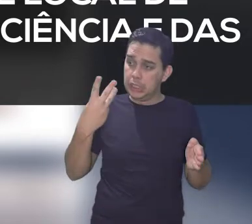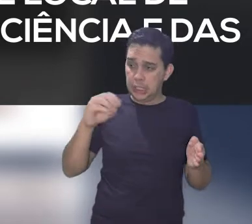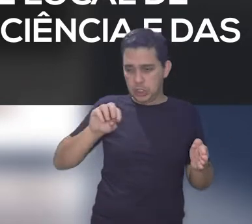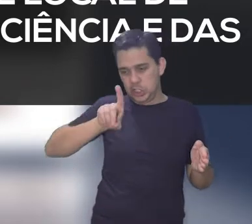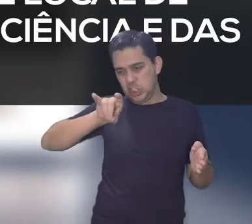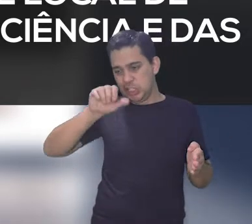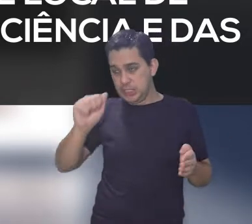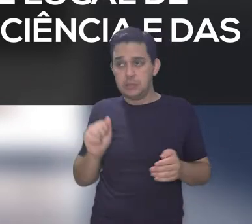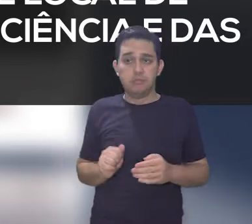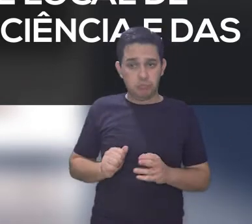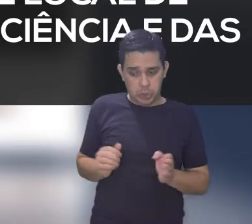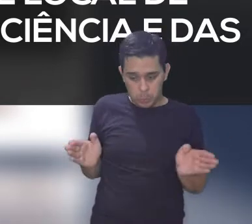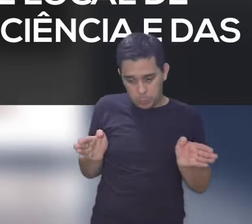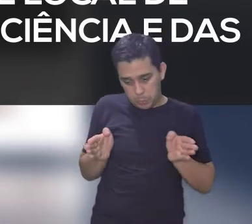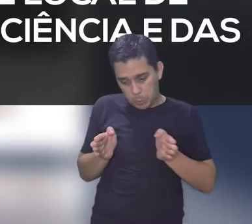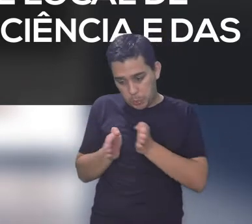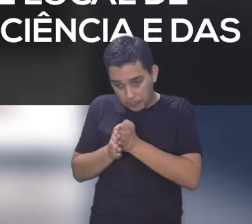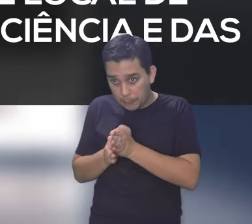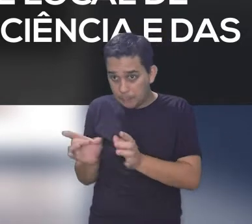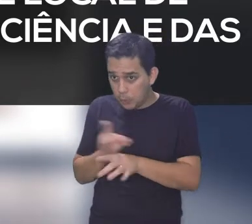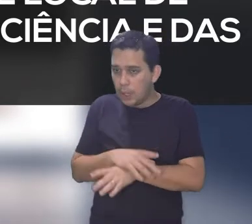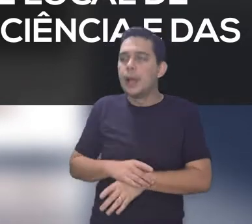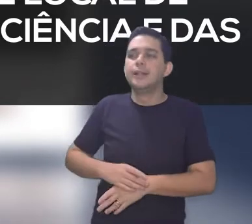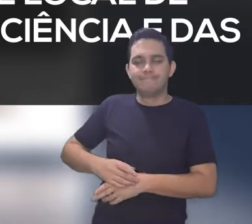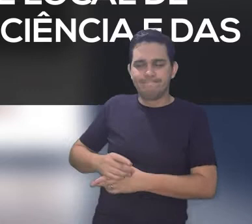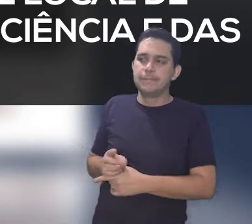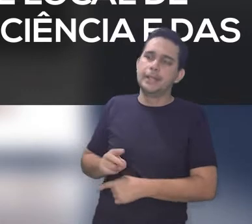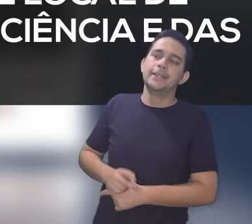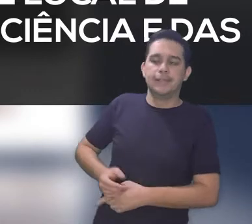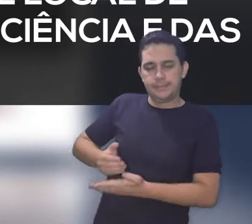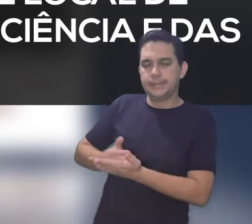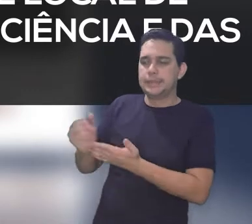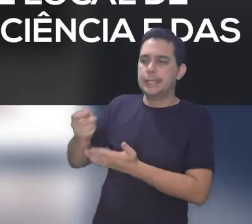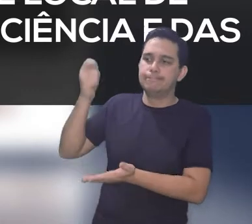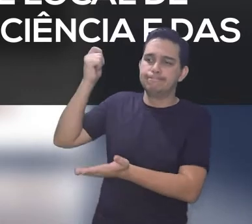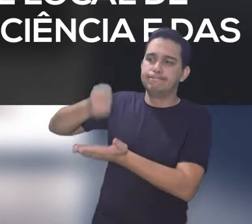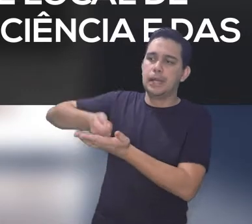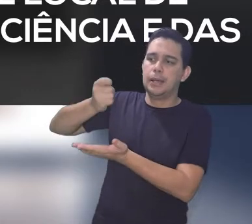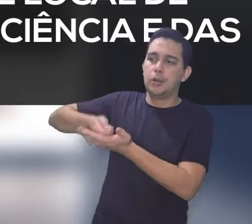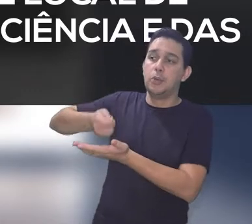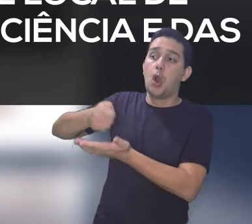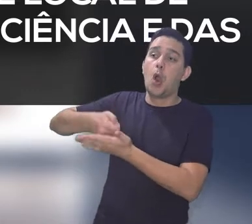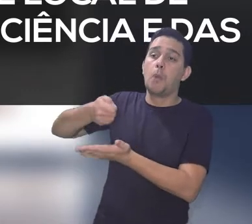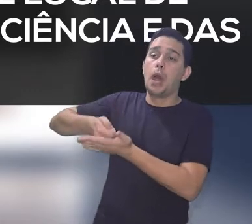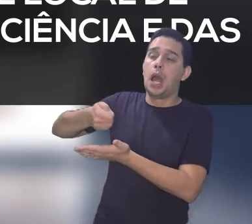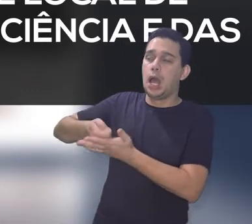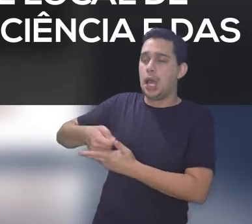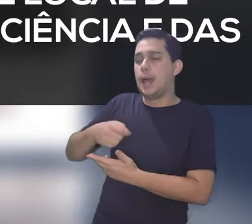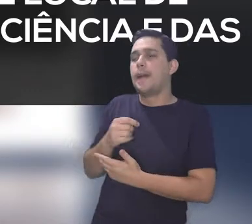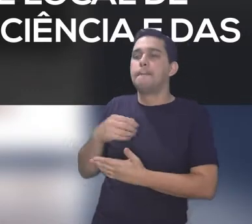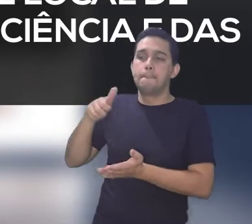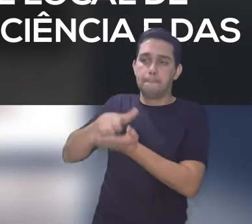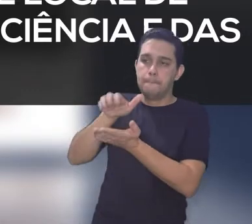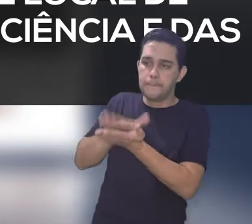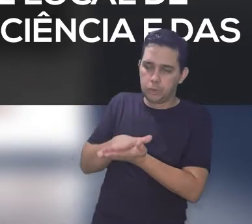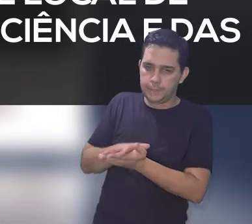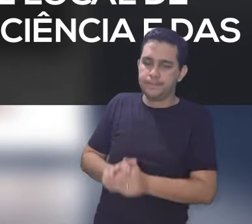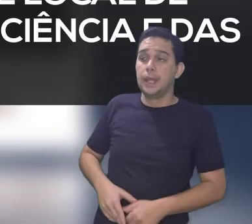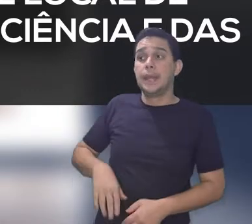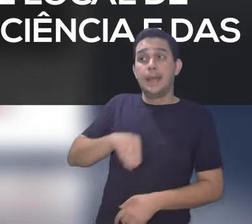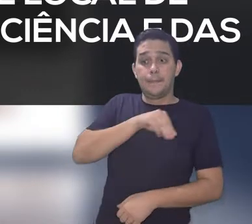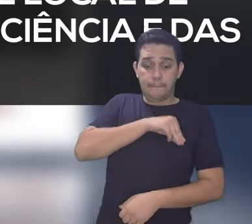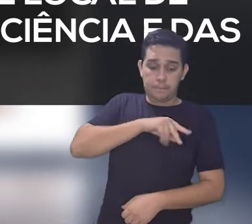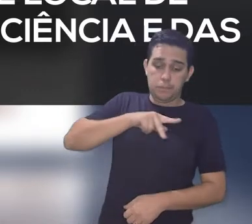acontecer, vai começar a correr a multa que foi fixada, e o Ministério Público estará atento a isso, verificando ao final